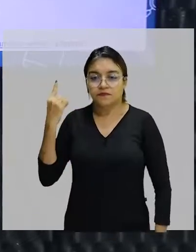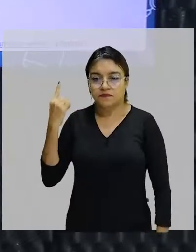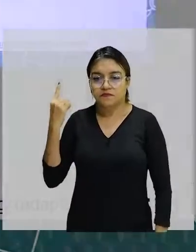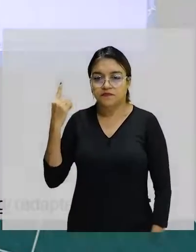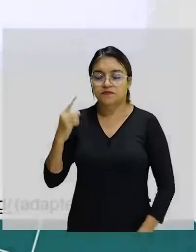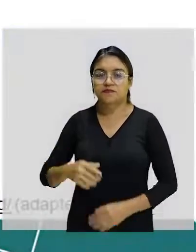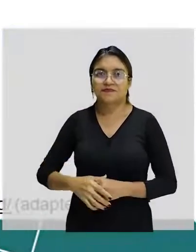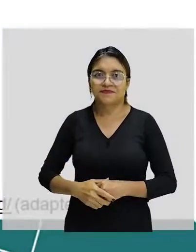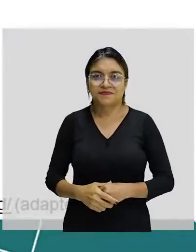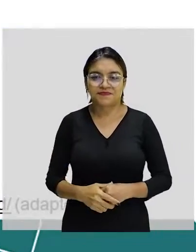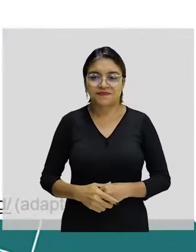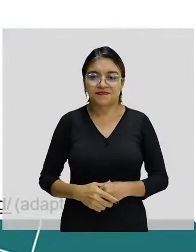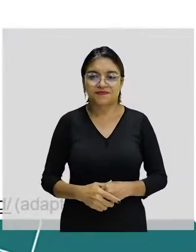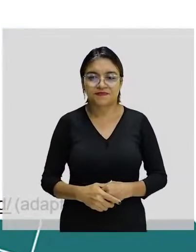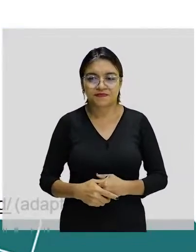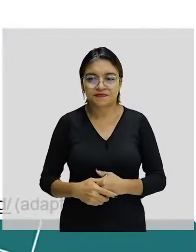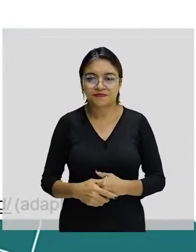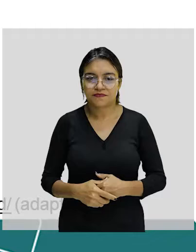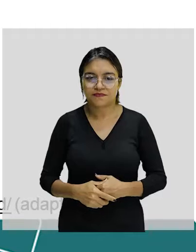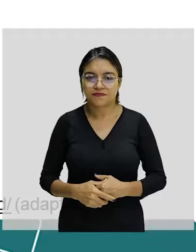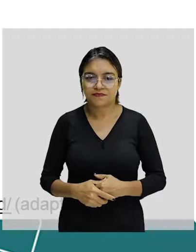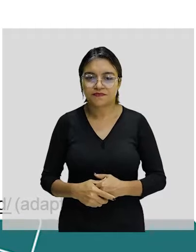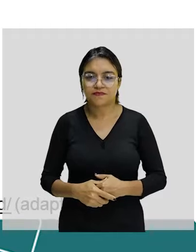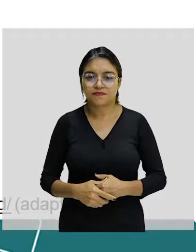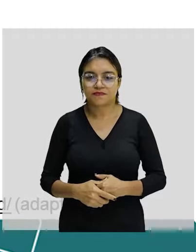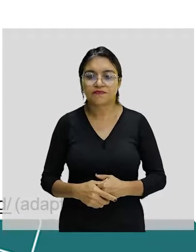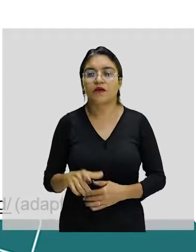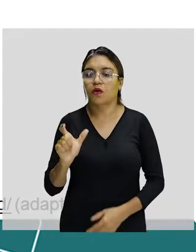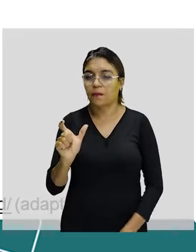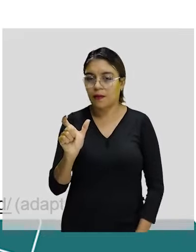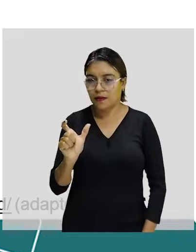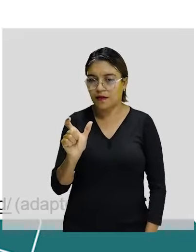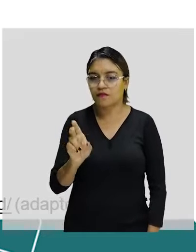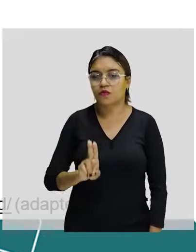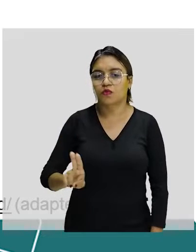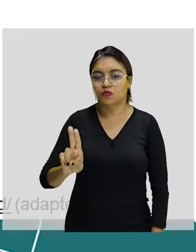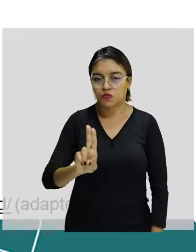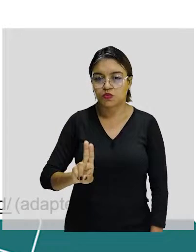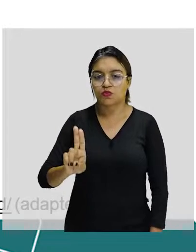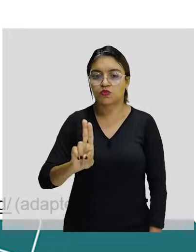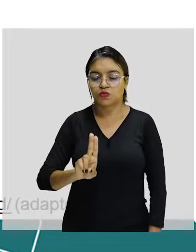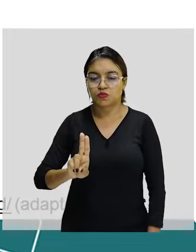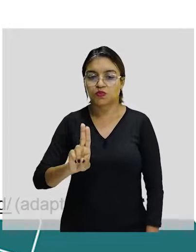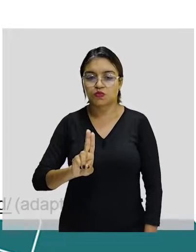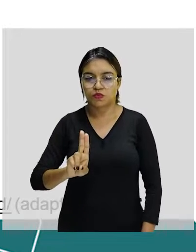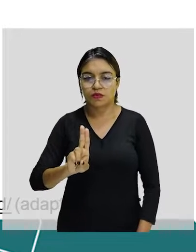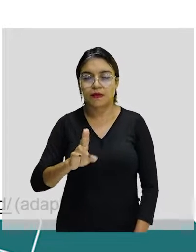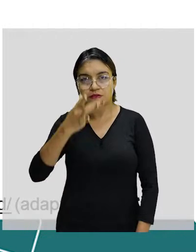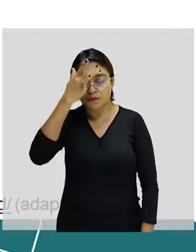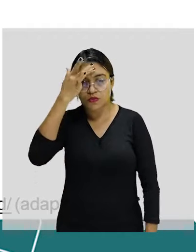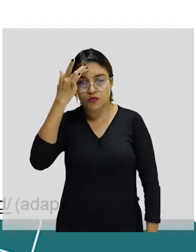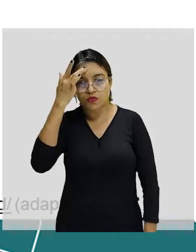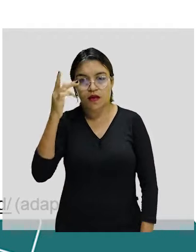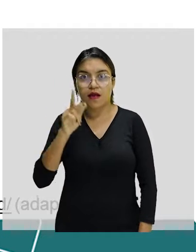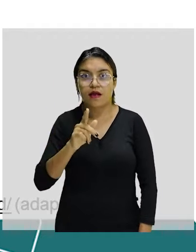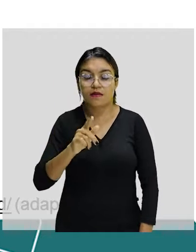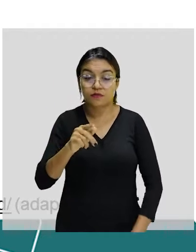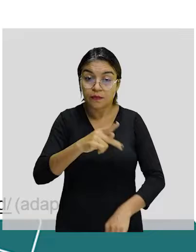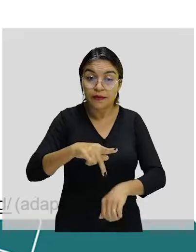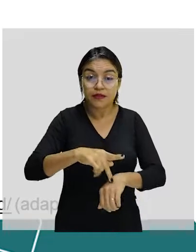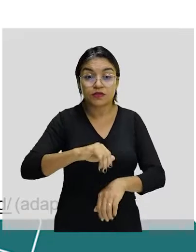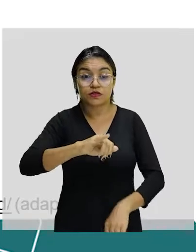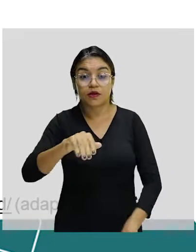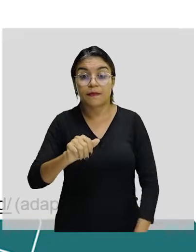term reggae, tá? Que é esse termo utilizado pelos jamaicanos, que significa rags